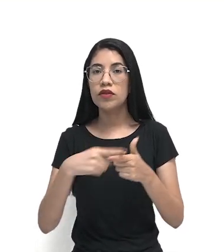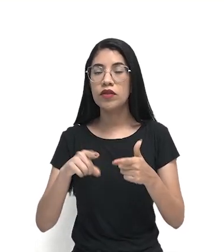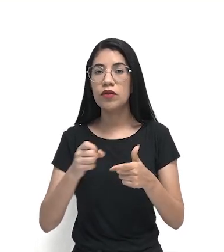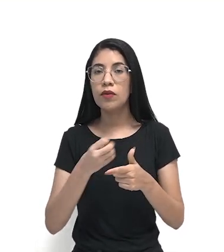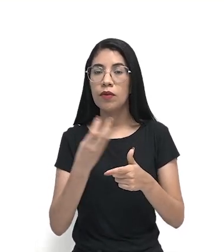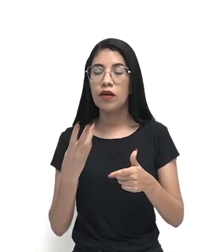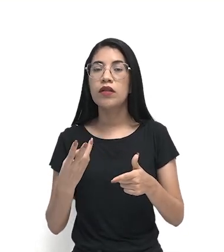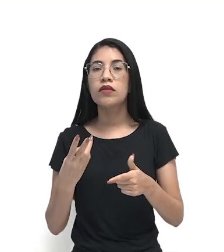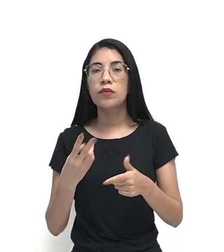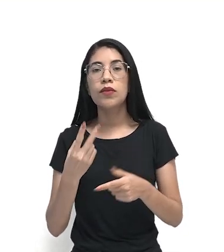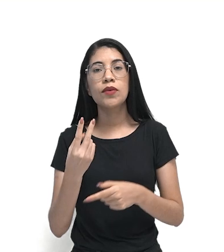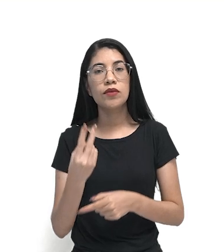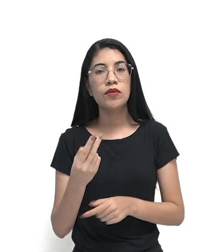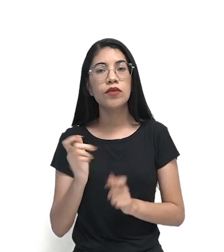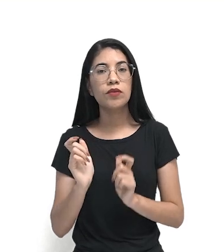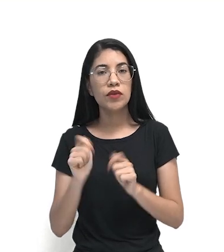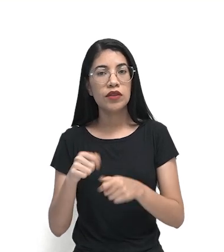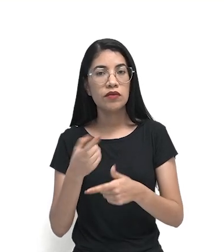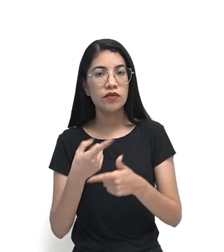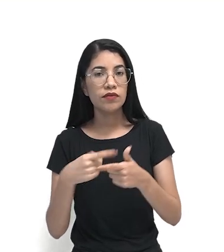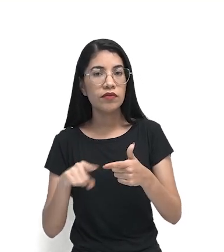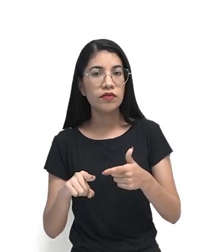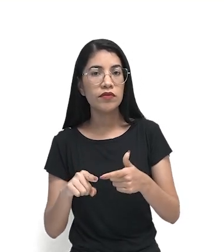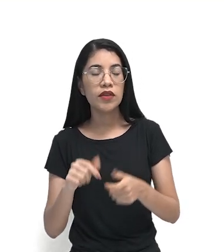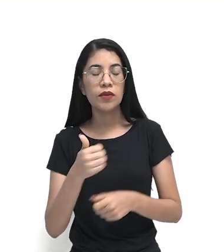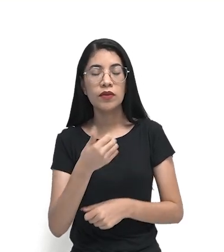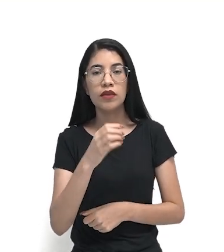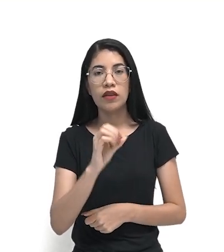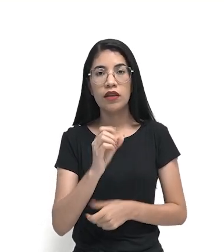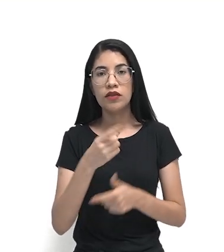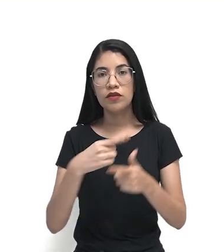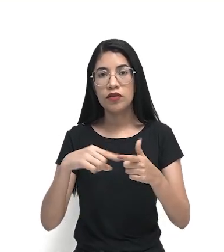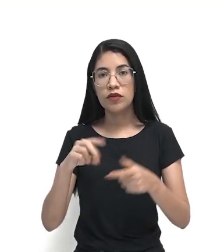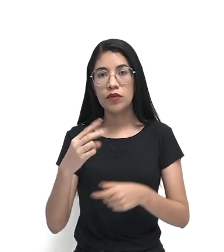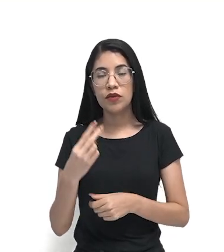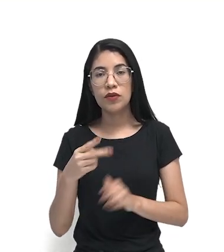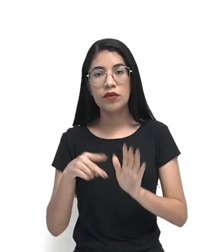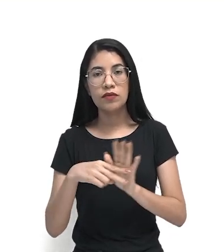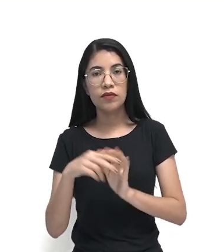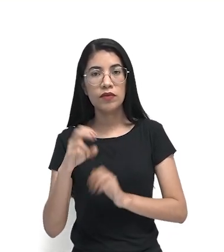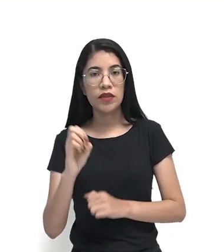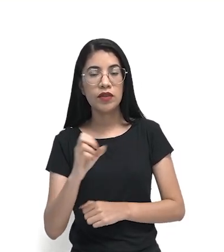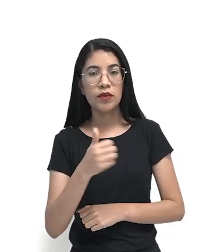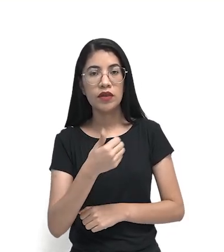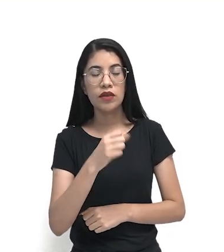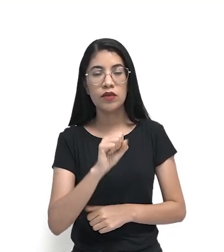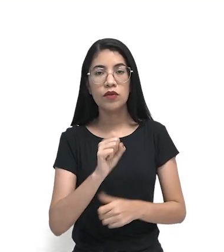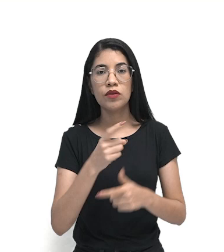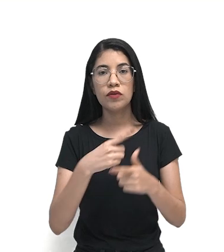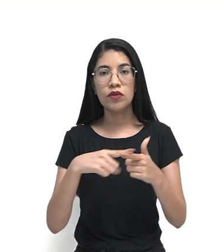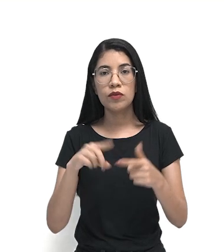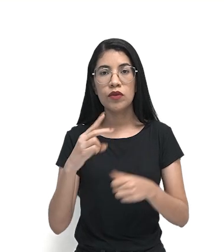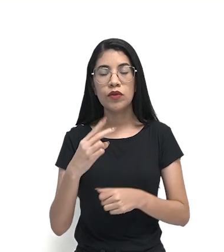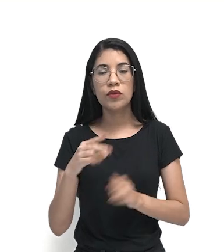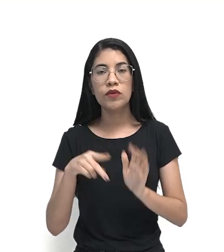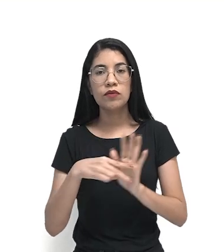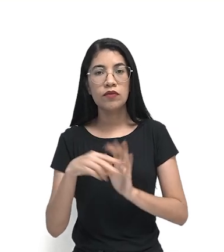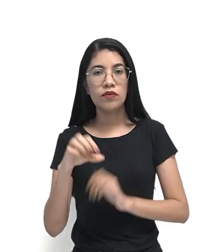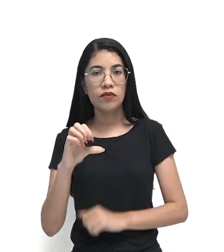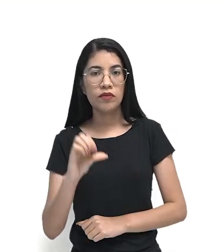Eu posso simplificar por 2. 10 dividido por 2 é 5 e 18 por 2 nós já sabemos que são